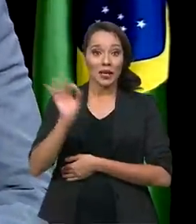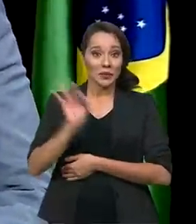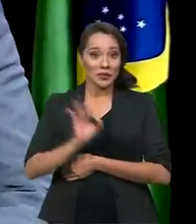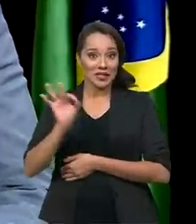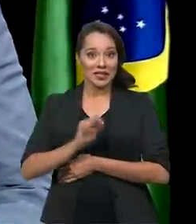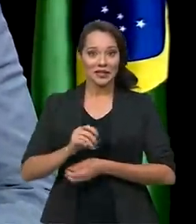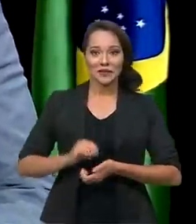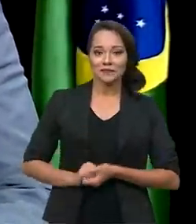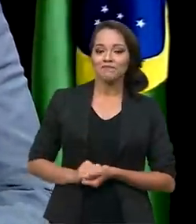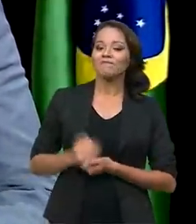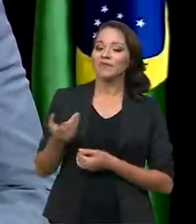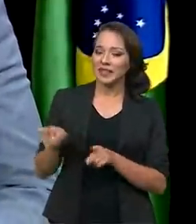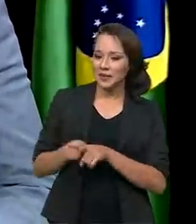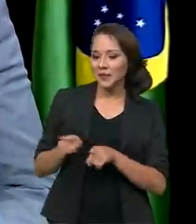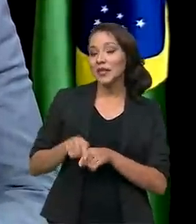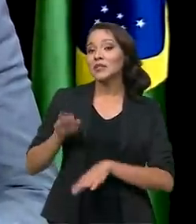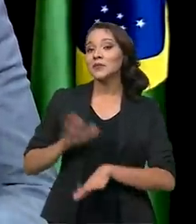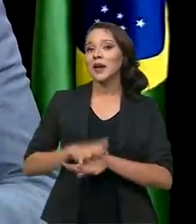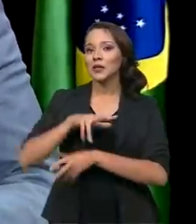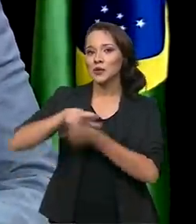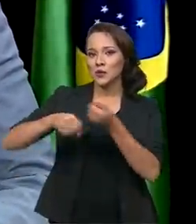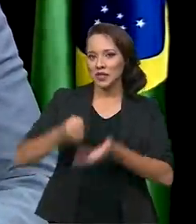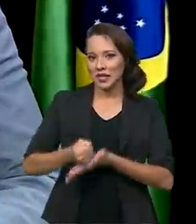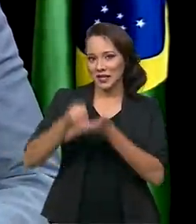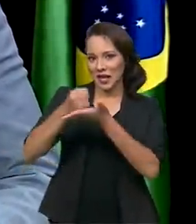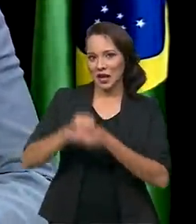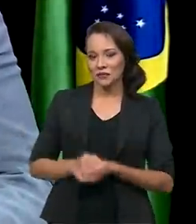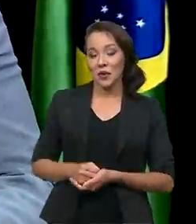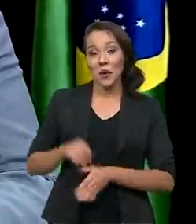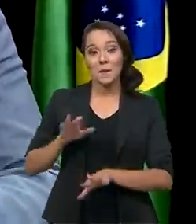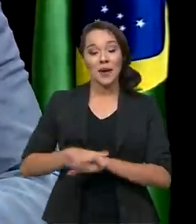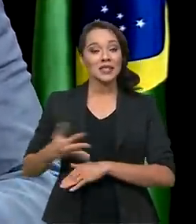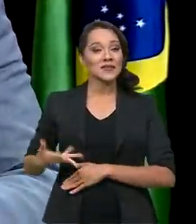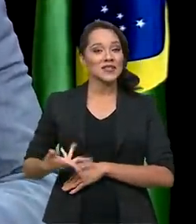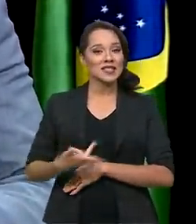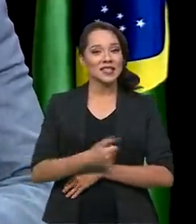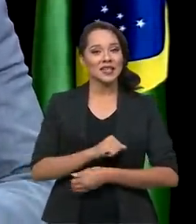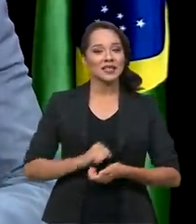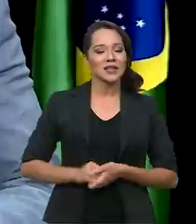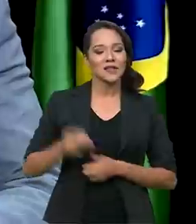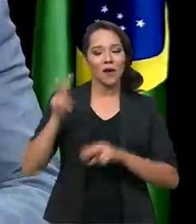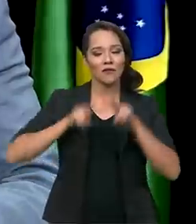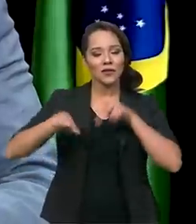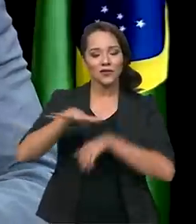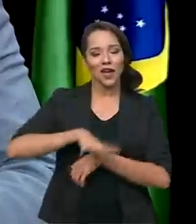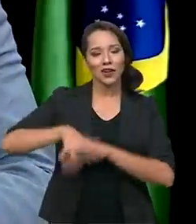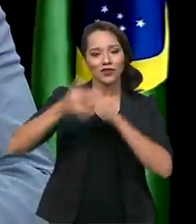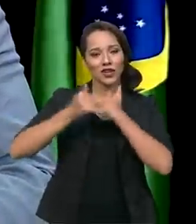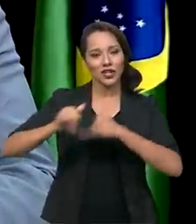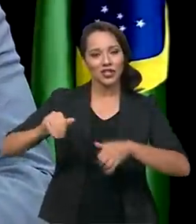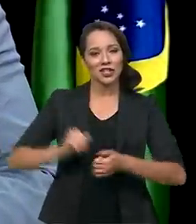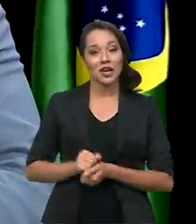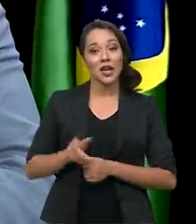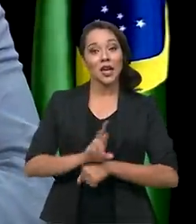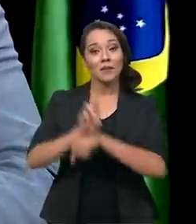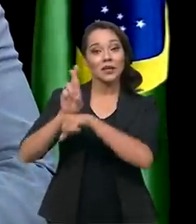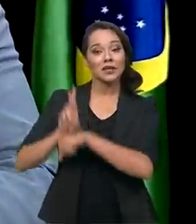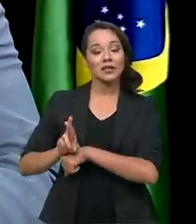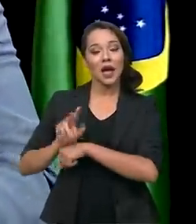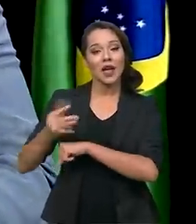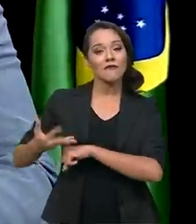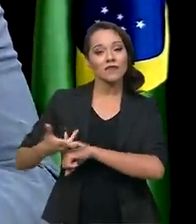40%. Isso, além de ser muito mais sustentável, mas muito mais eficiente do ponto de vista energético, vai representar um